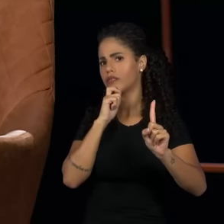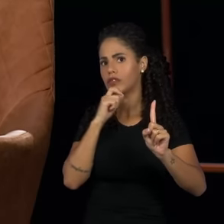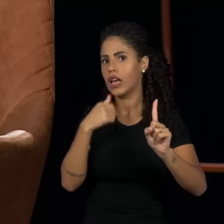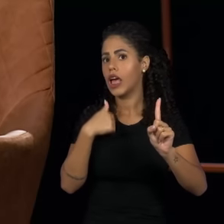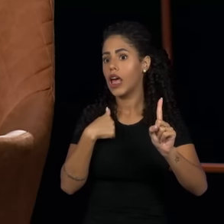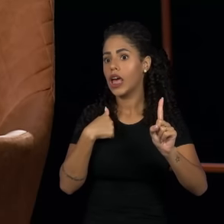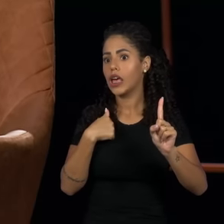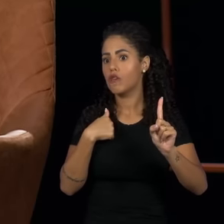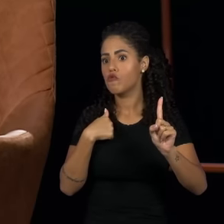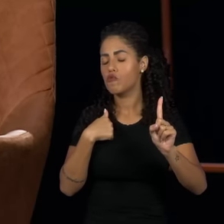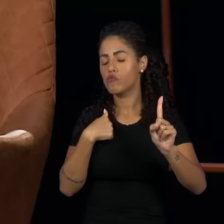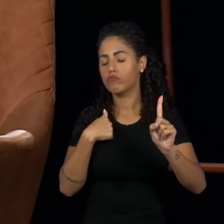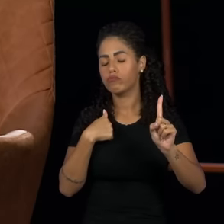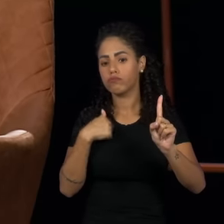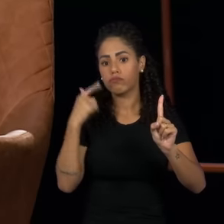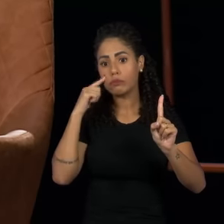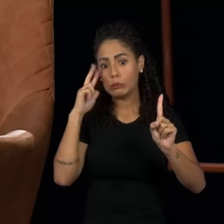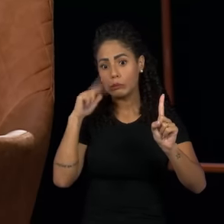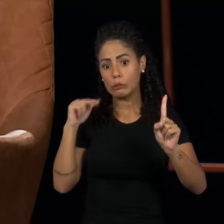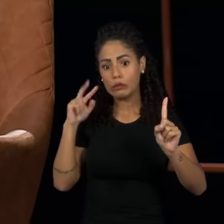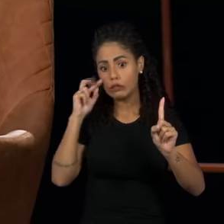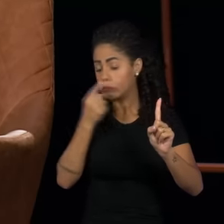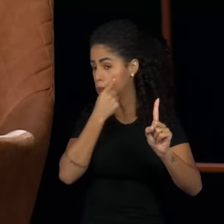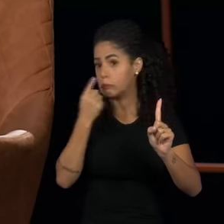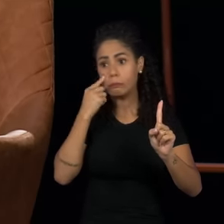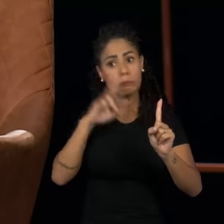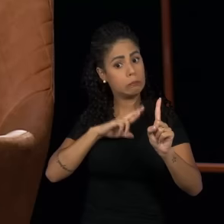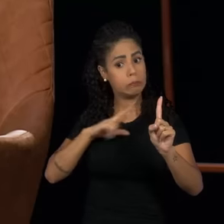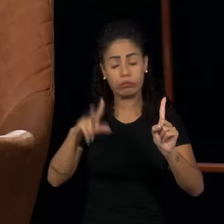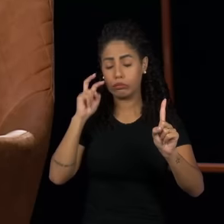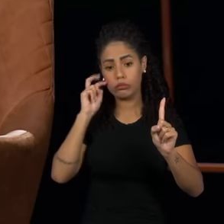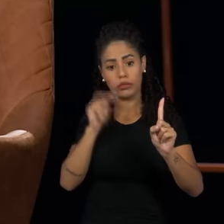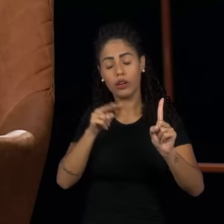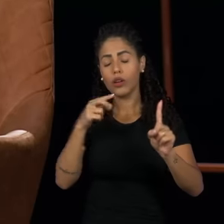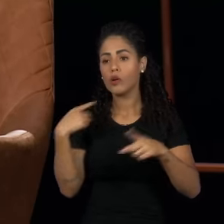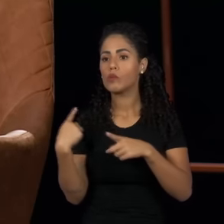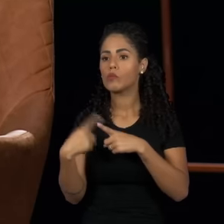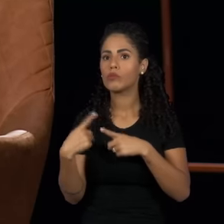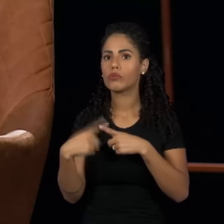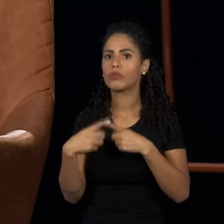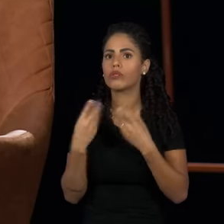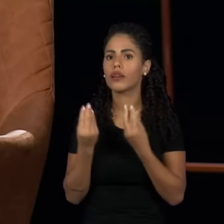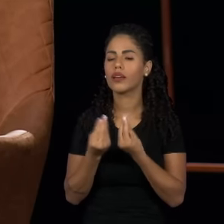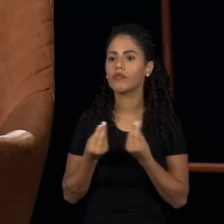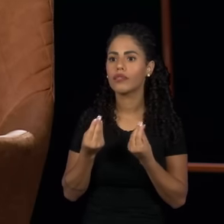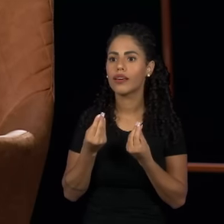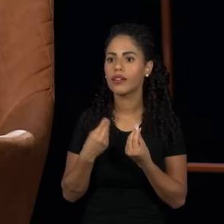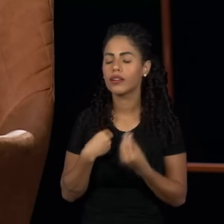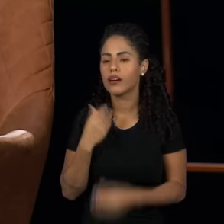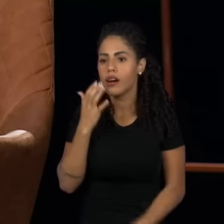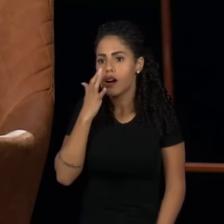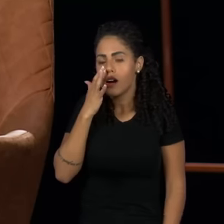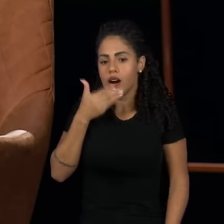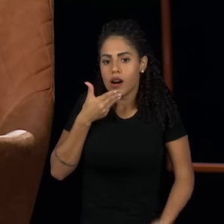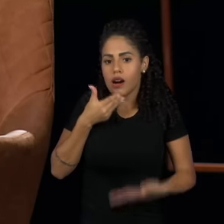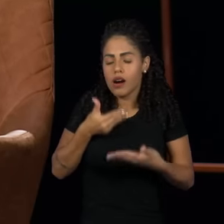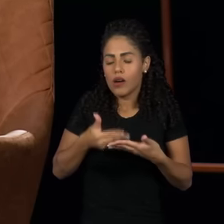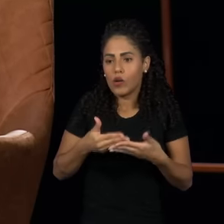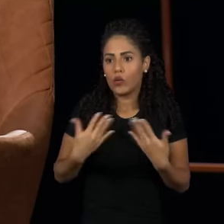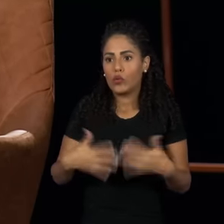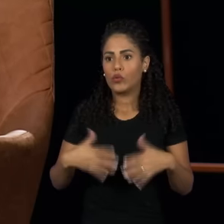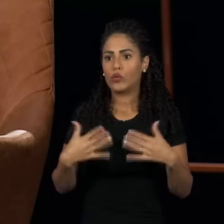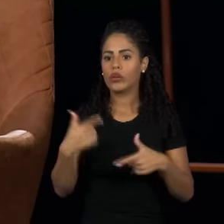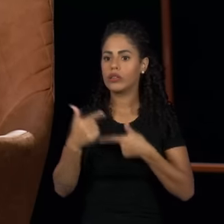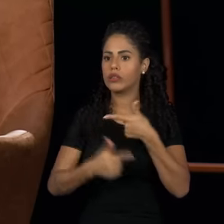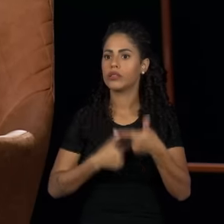tinha visto o Du nesse lugar. Eu falei isso para ele. Eu fiquei encantada com o trabalho dele, porque